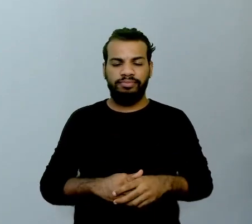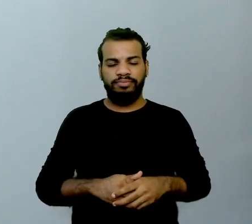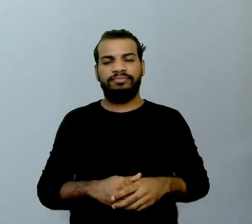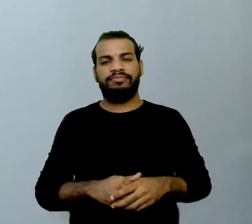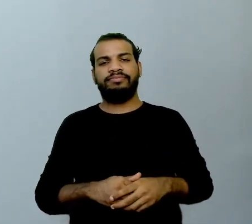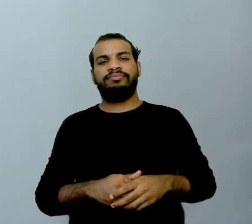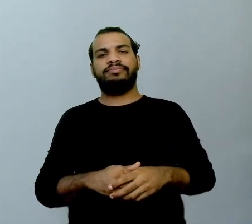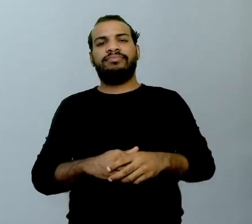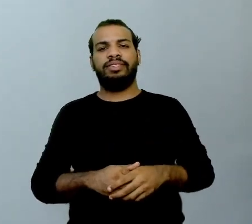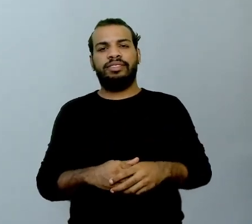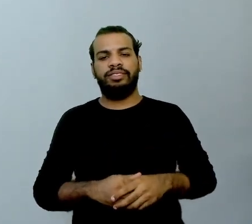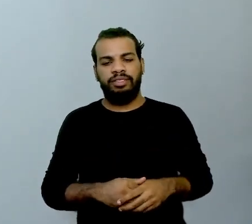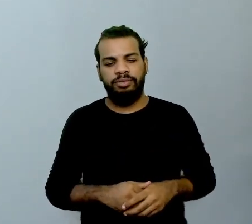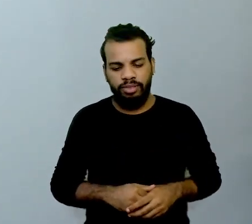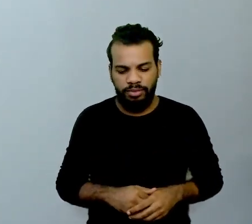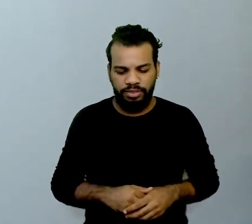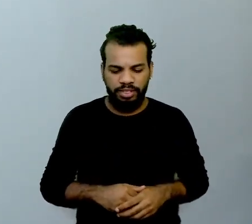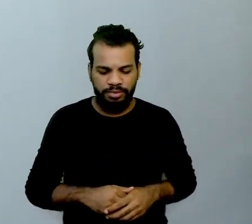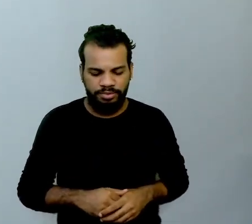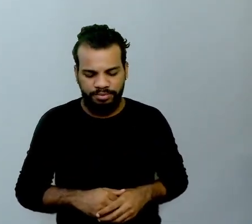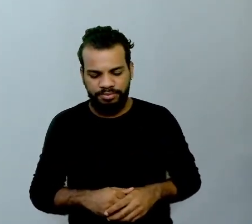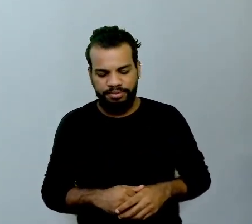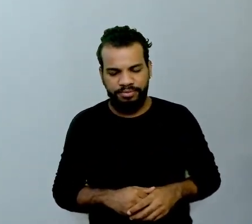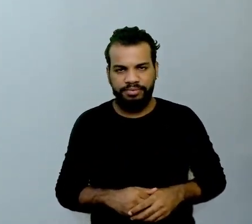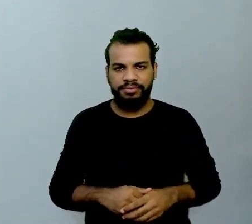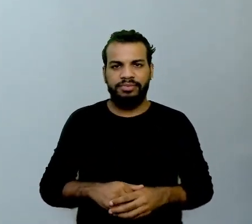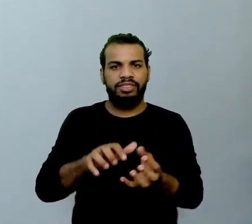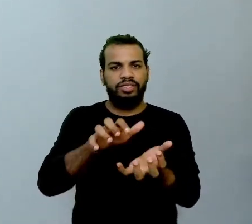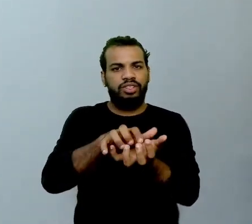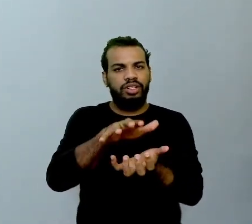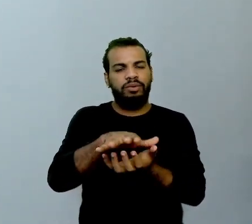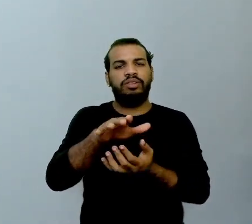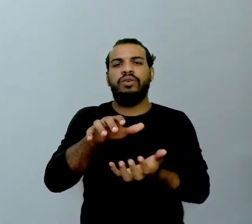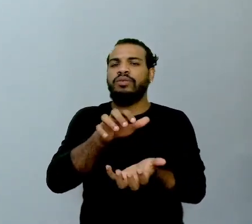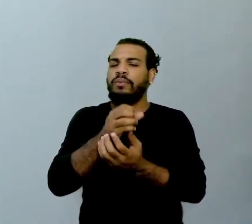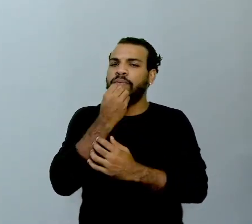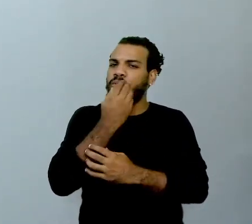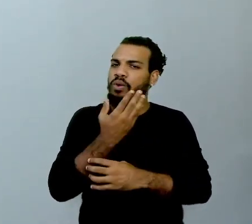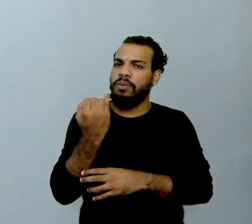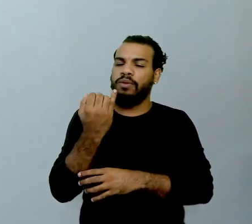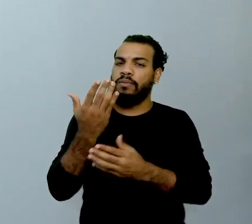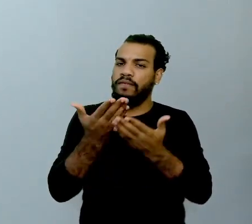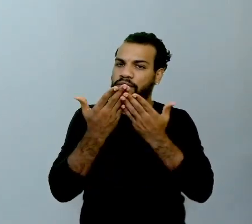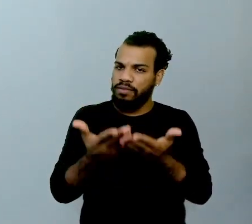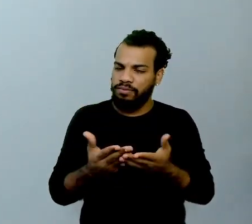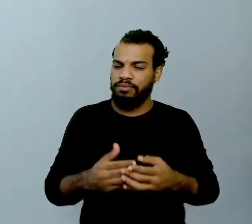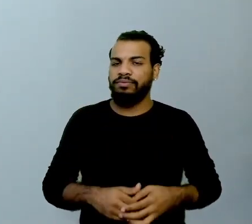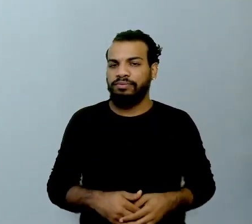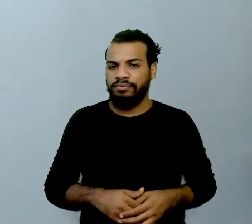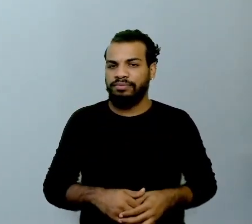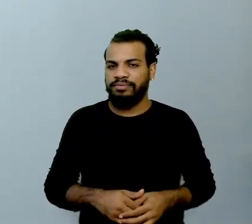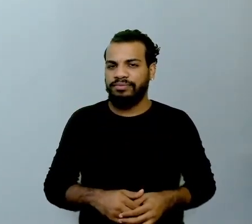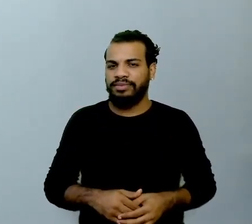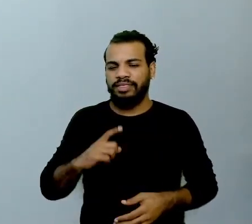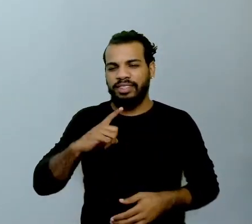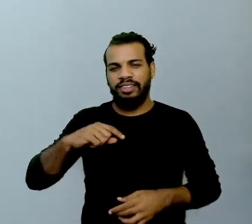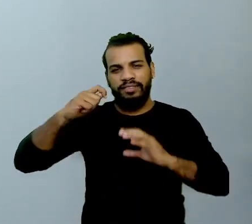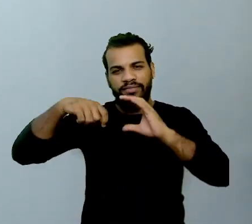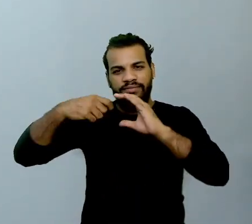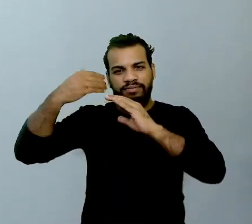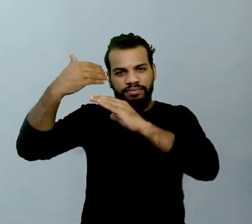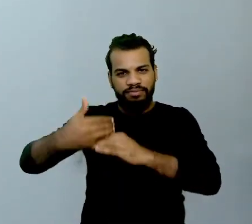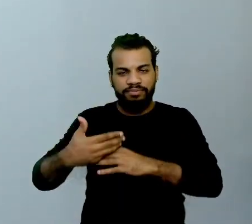esquece disso. E tem aqui no EducaPE todos os dias aulas super importantes para você manter esse